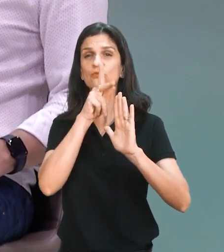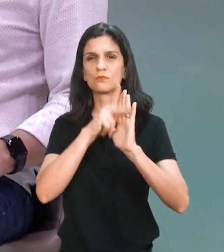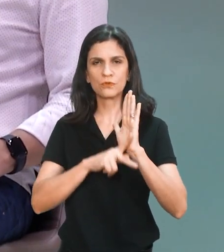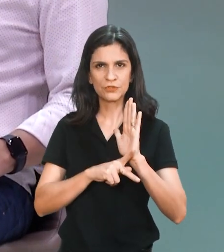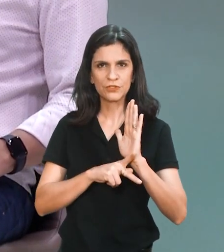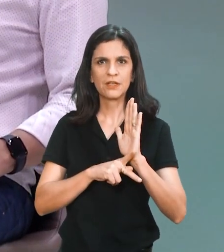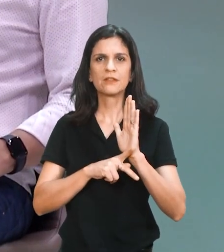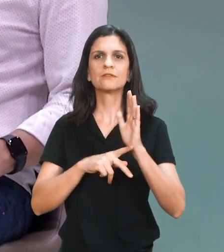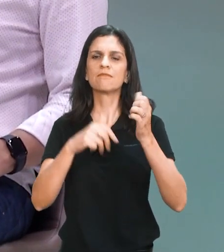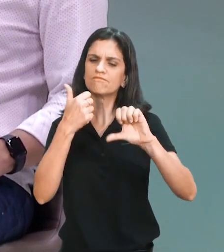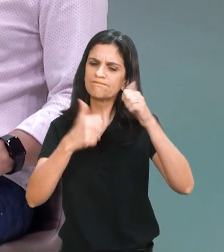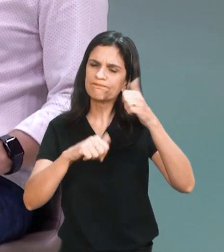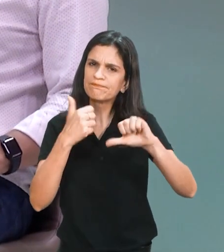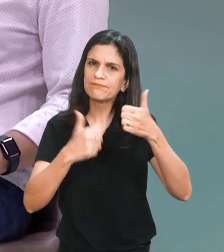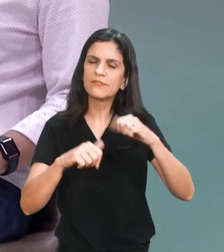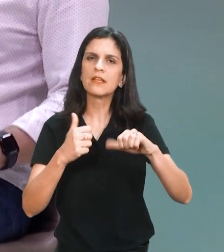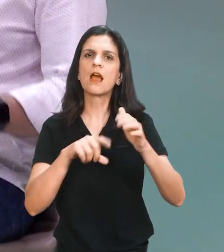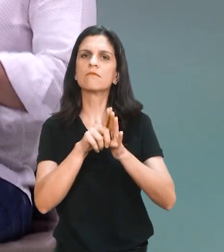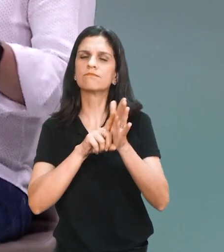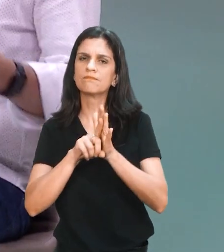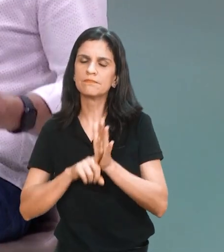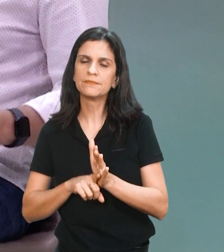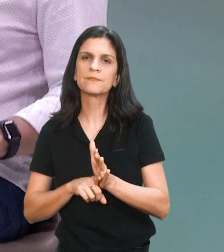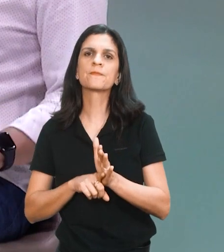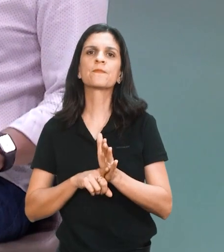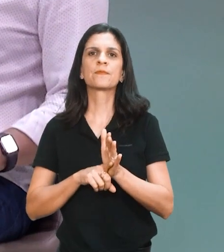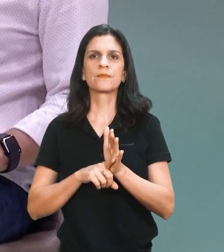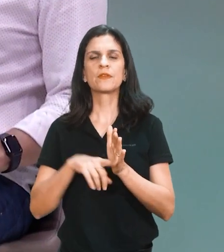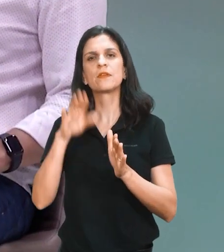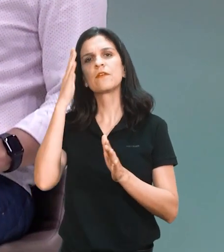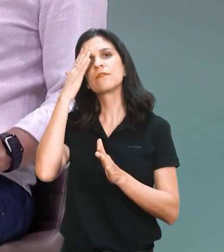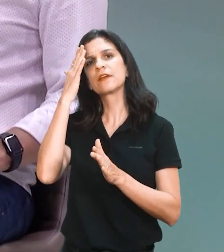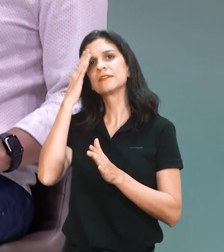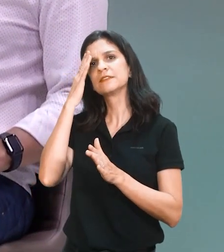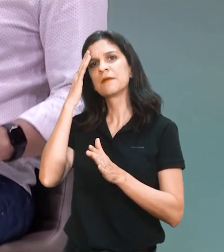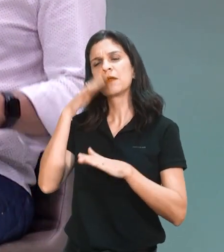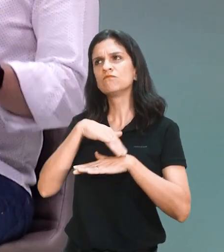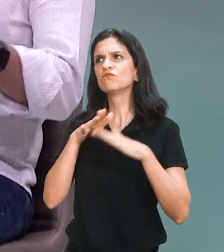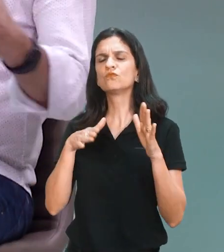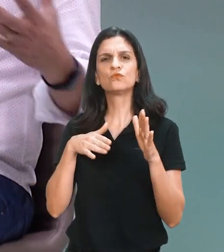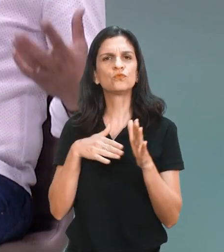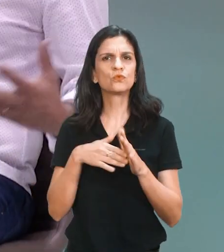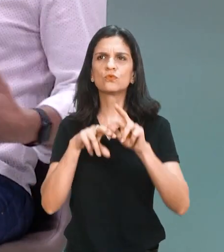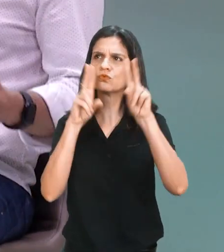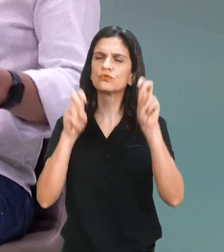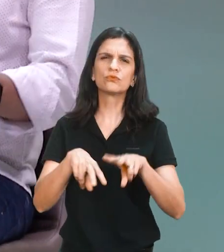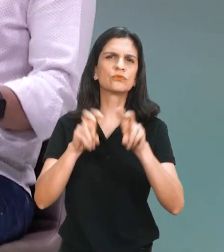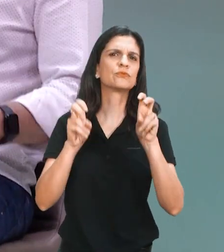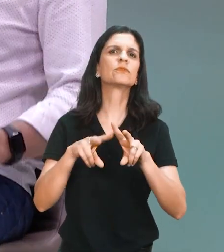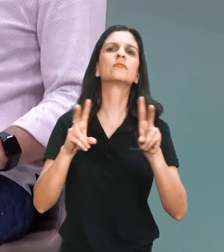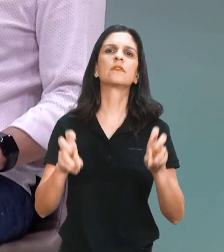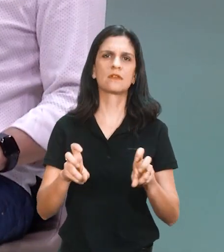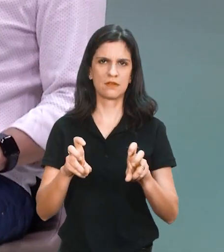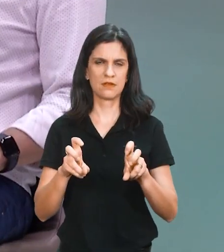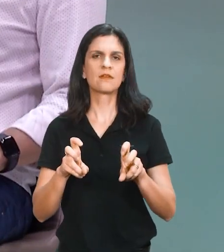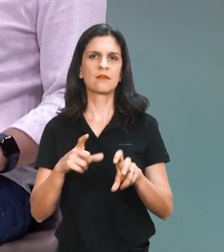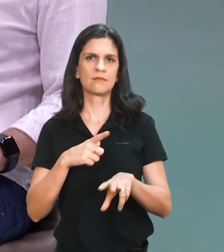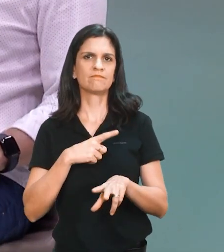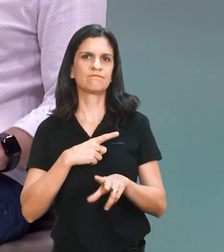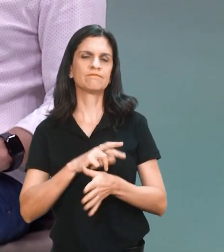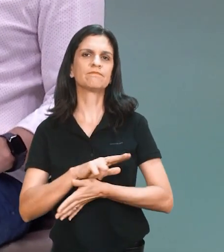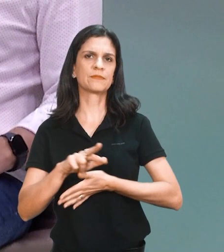A gente tem que analisar todos os projetos que entram na casa. E com isso a gente já fica sabendo também de tudo que vai